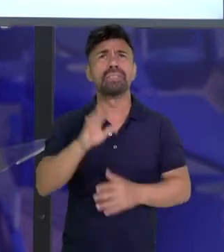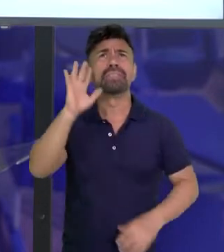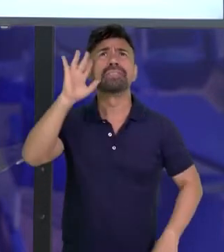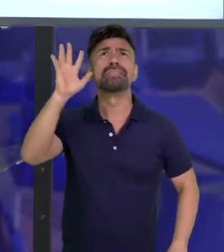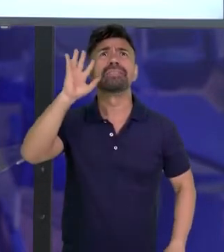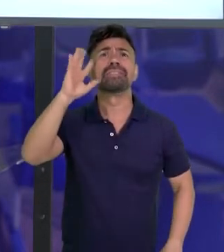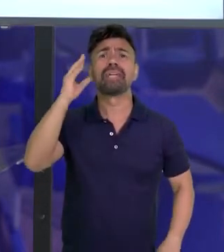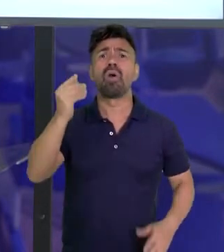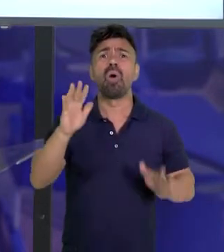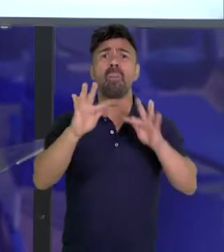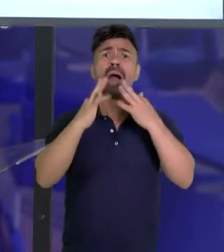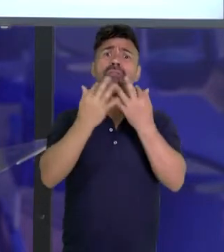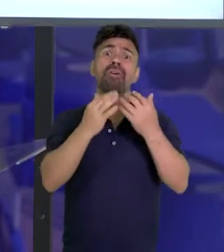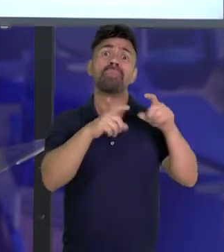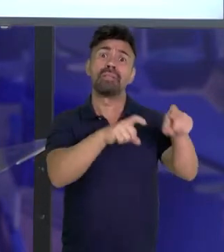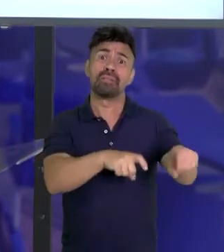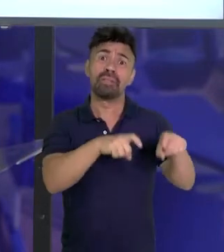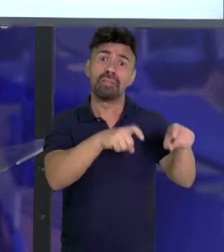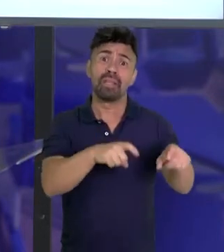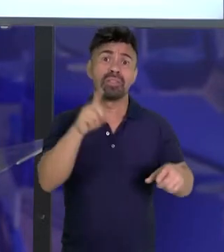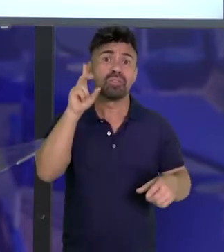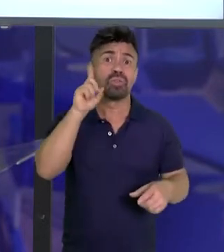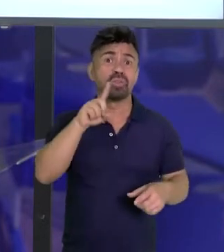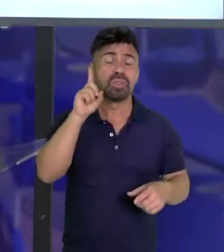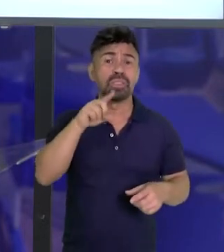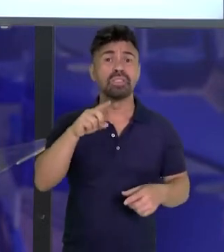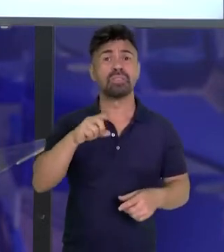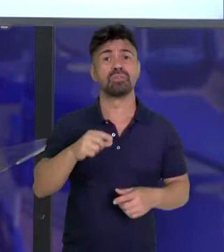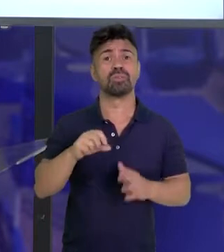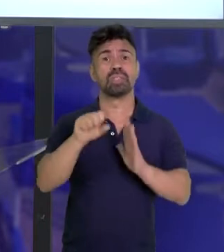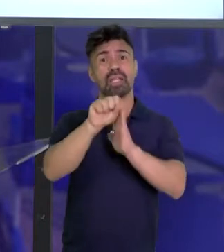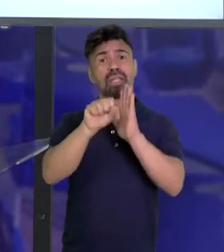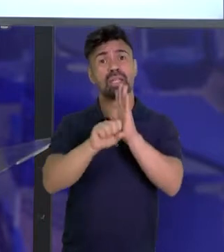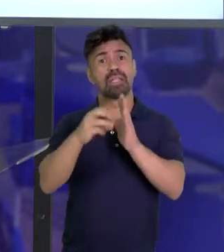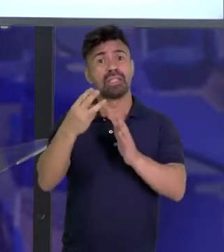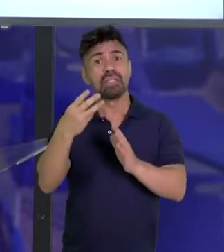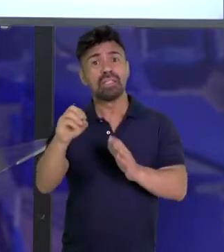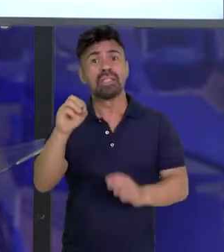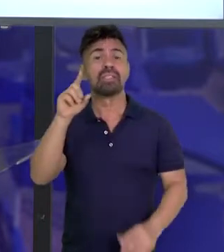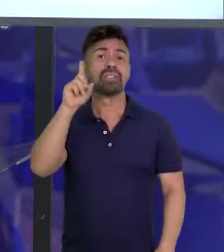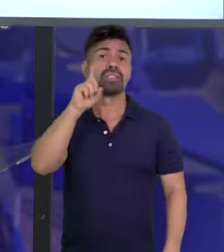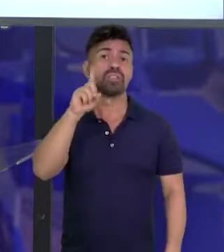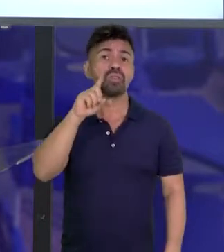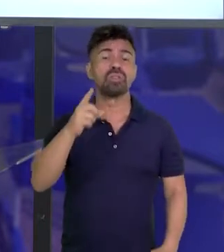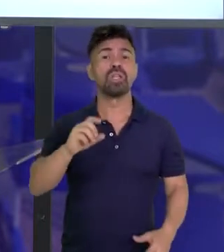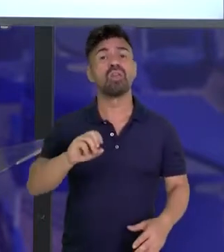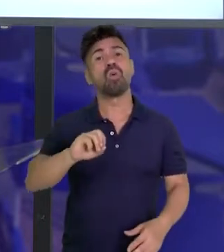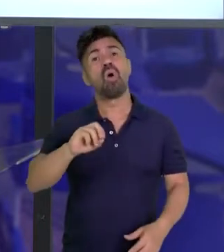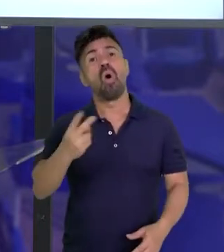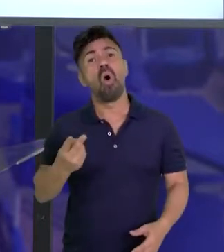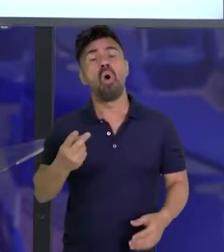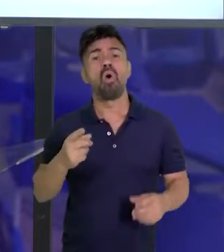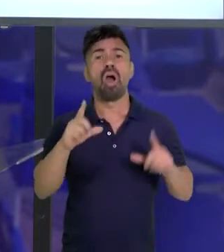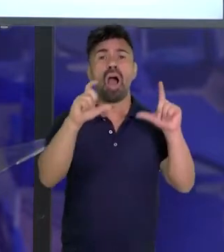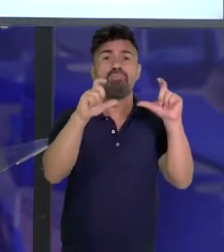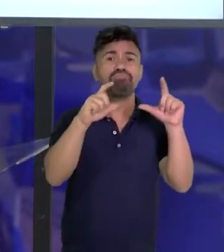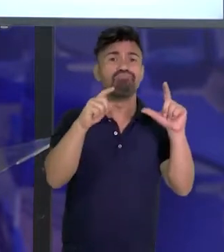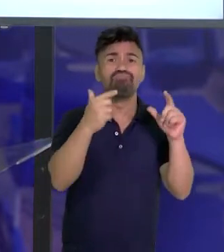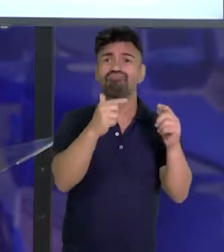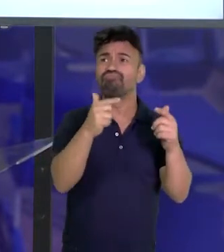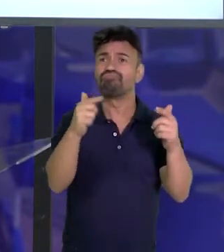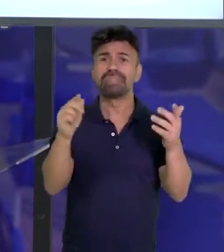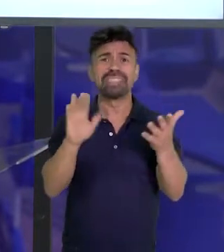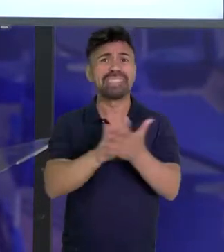imaginar essa família camponesa na década de 30 nos Estados Unidos. Ou se não houvesse a arte da